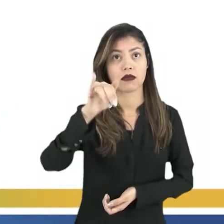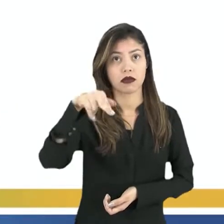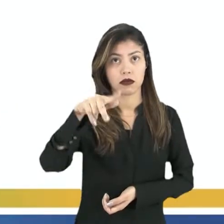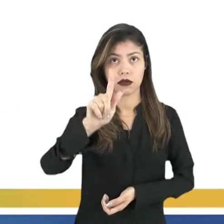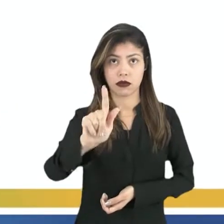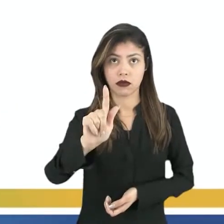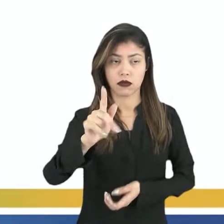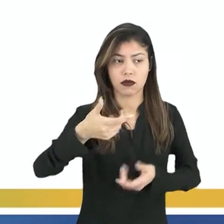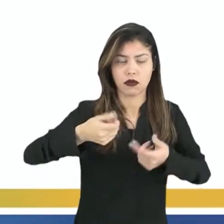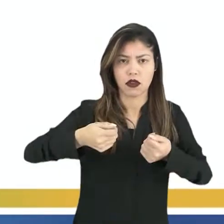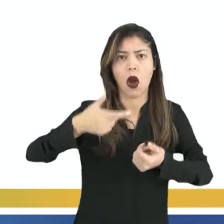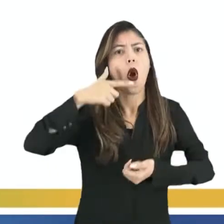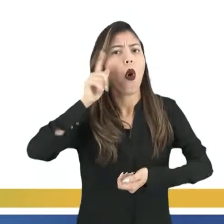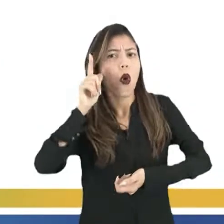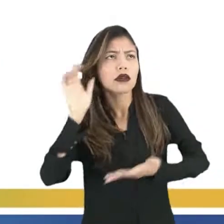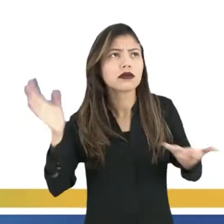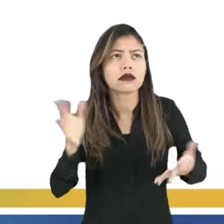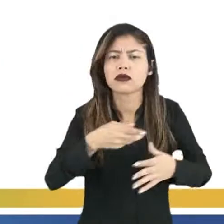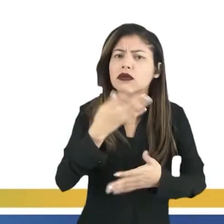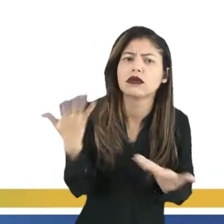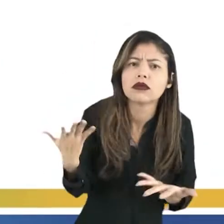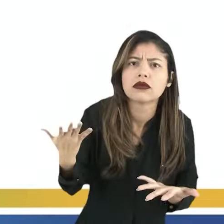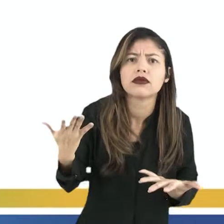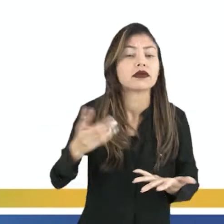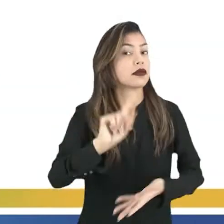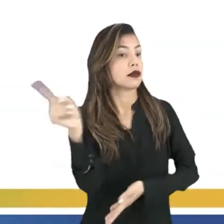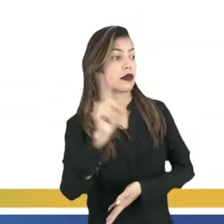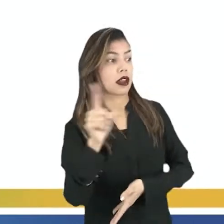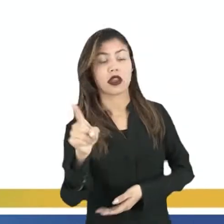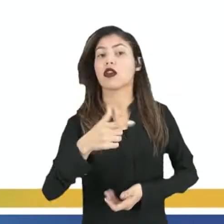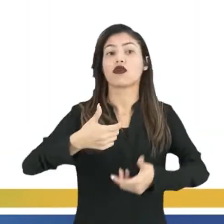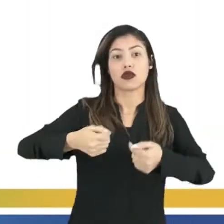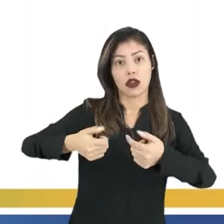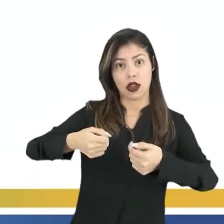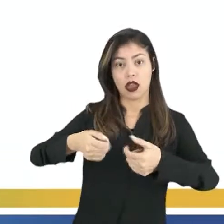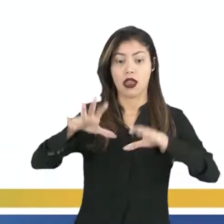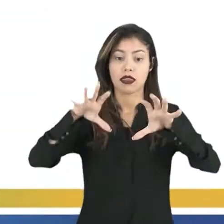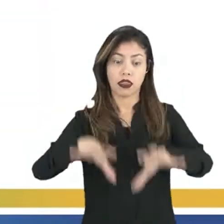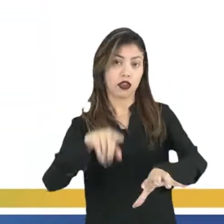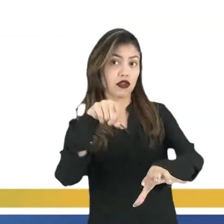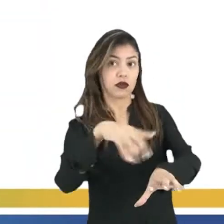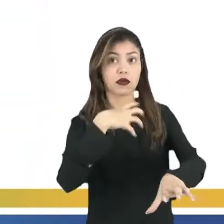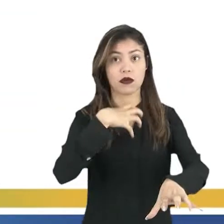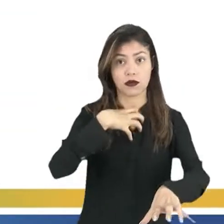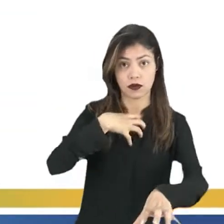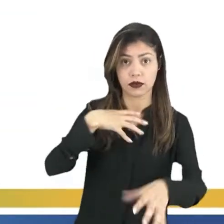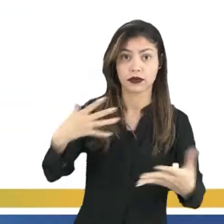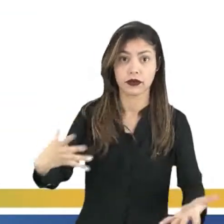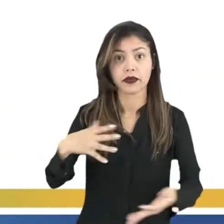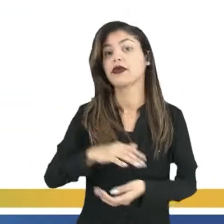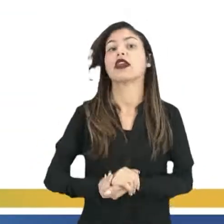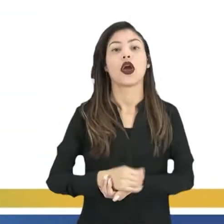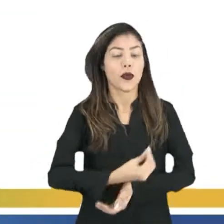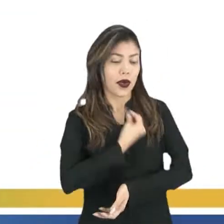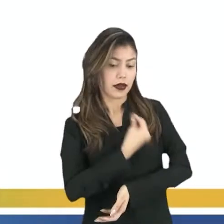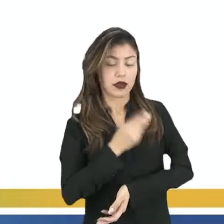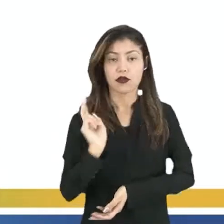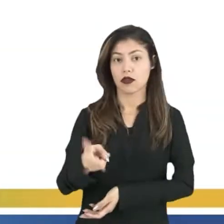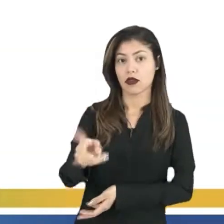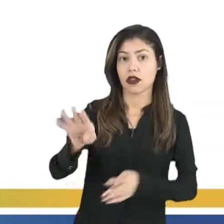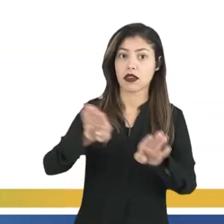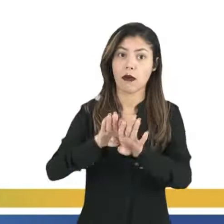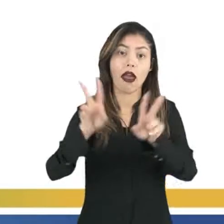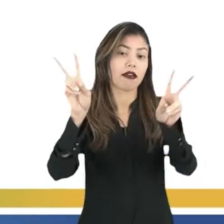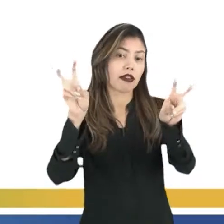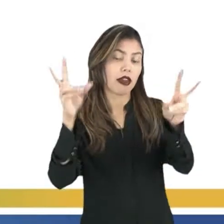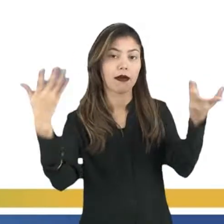videogames. Quando? Ontem? Eles vão jogar amanhã? Não, eles estão jogando neste momento. Então, o Present Continuous é justamente